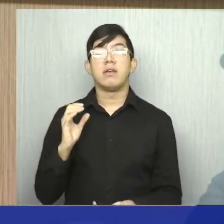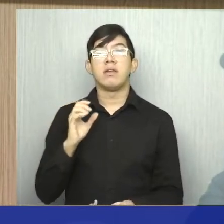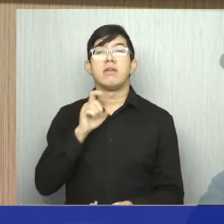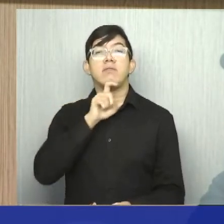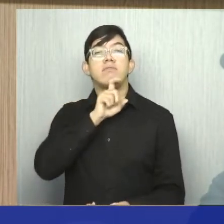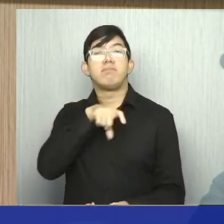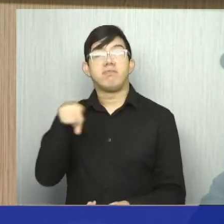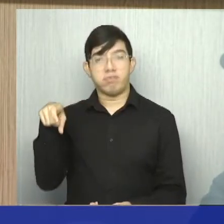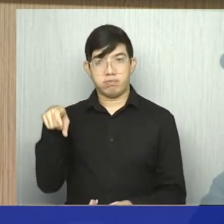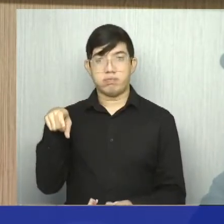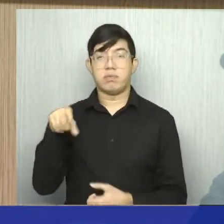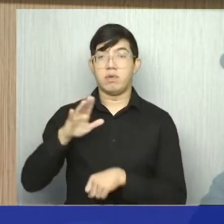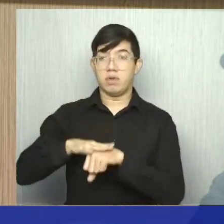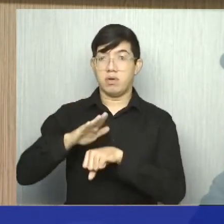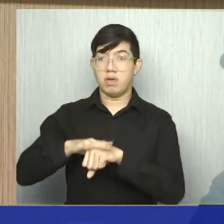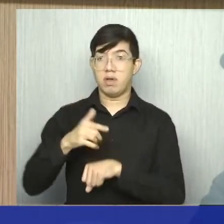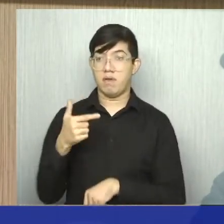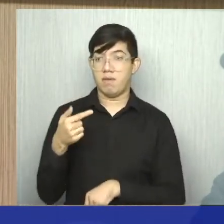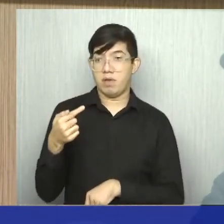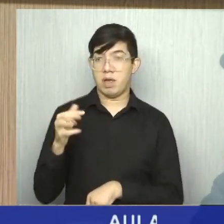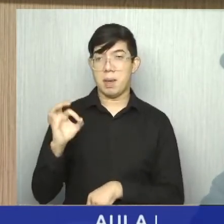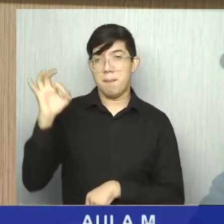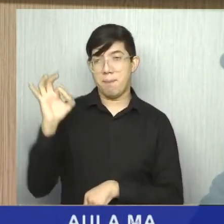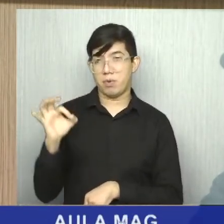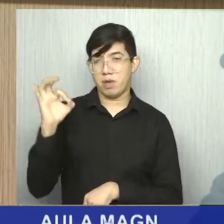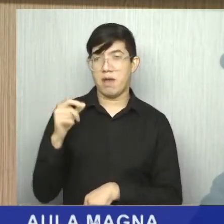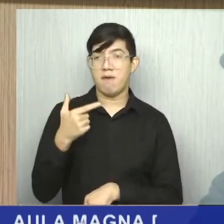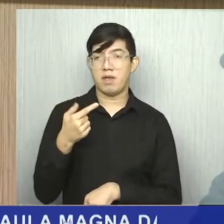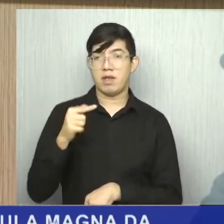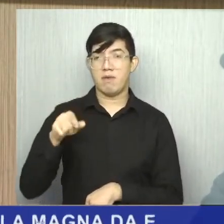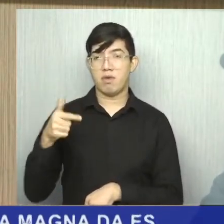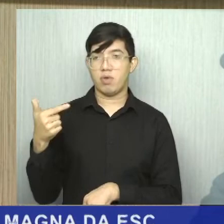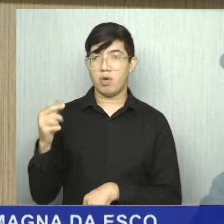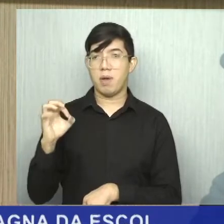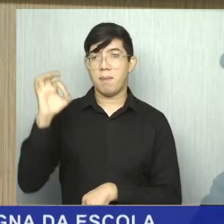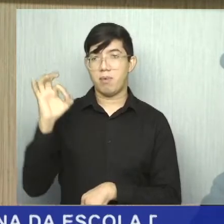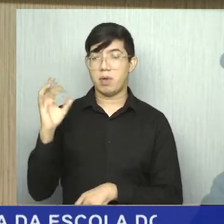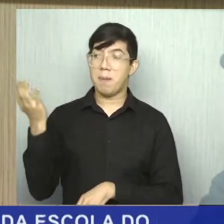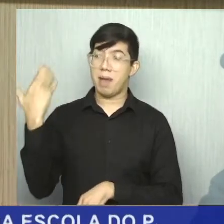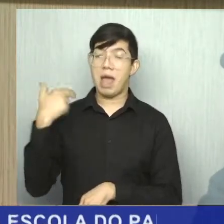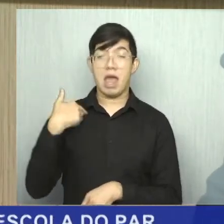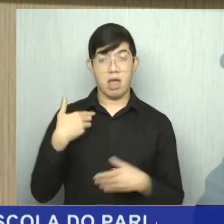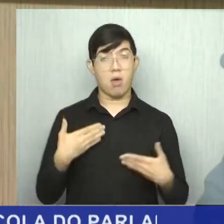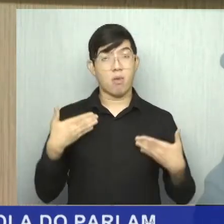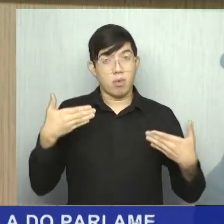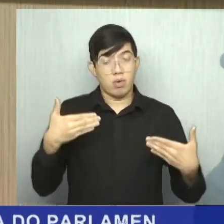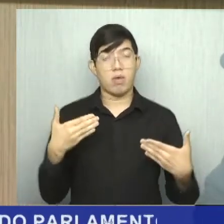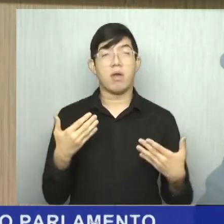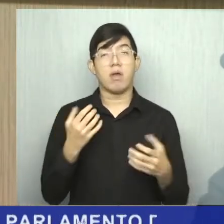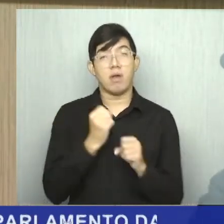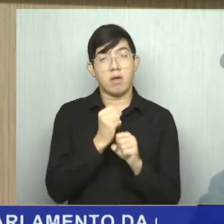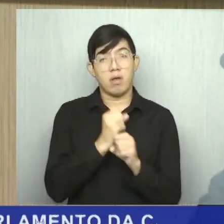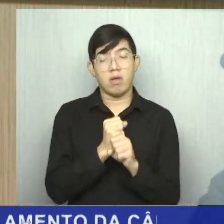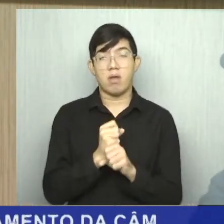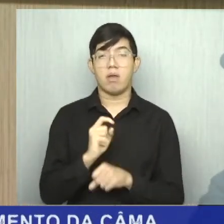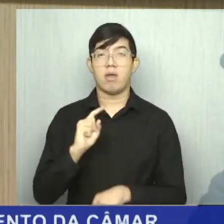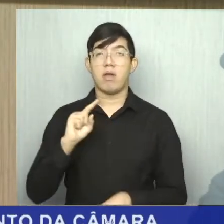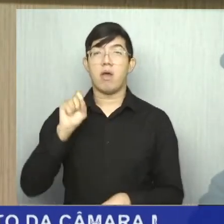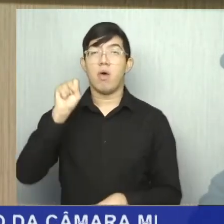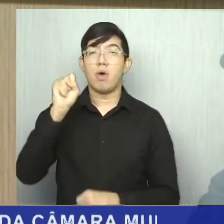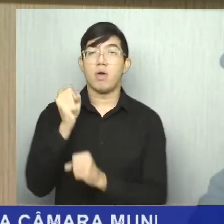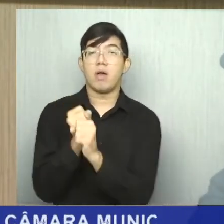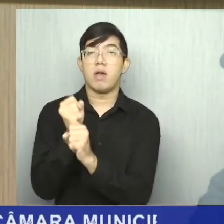pegou a carga tributária com 27%, 27,2% do PIB. Eu era ministro da Fazenda. E 8 anos depois, a carga tributária